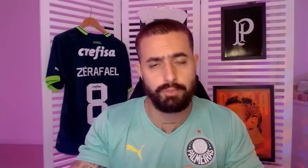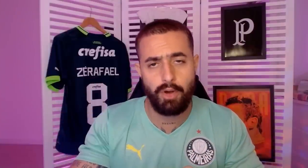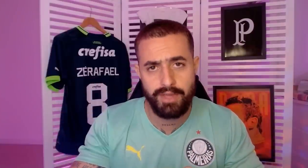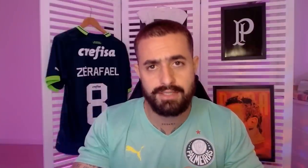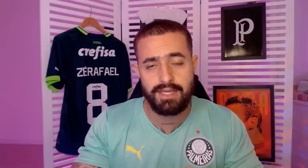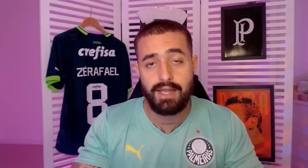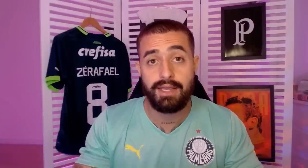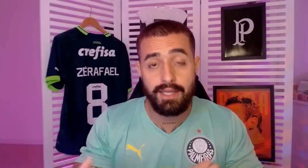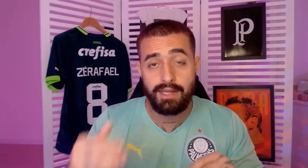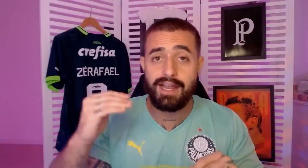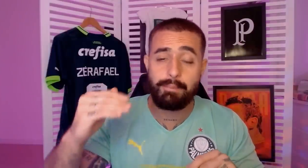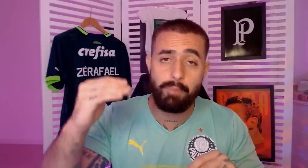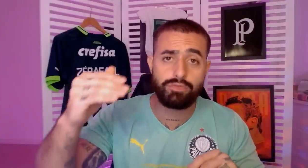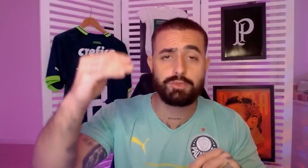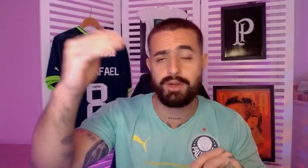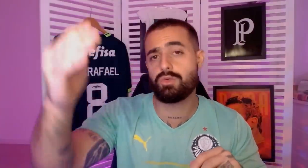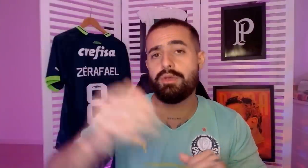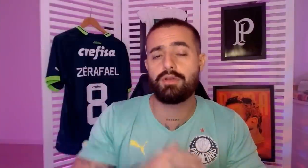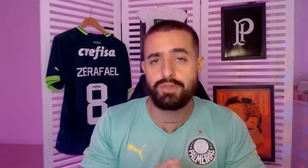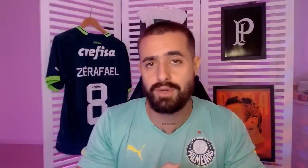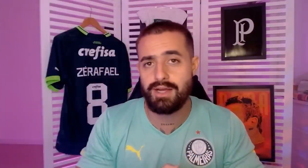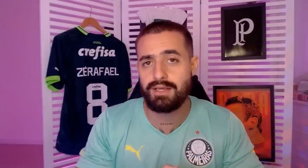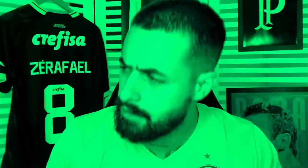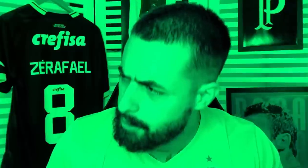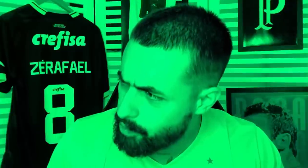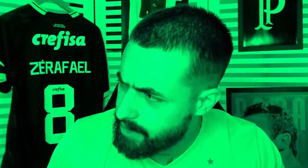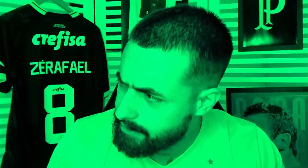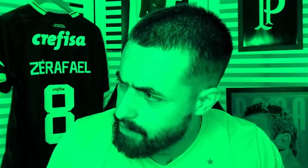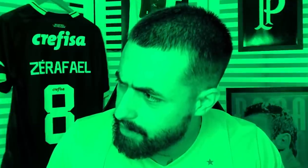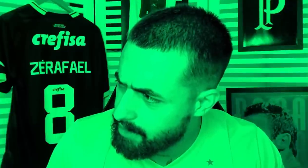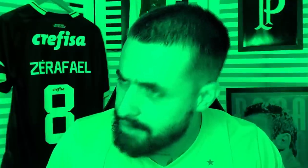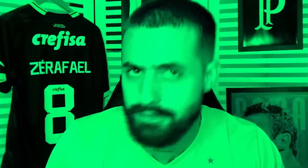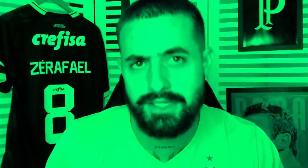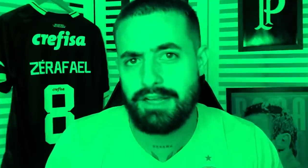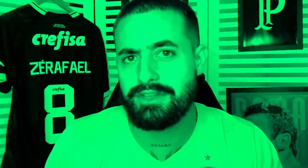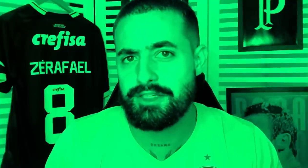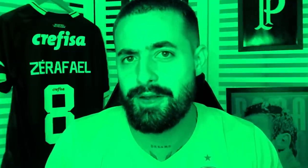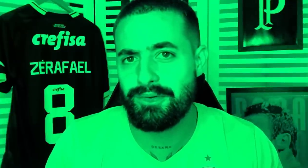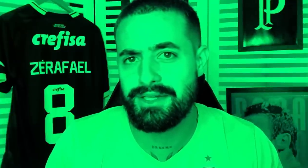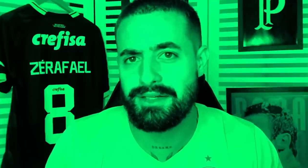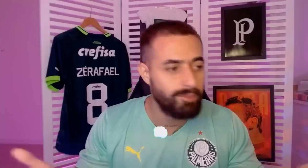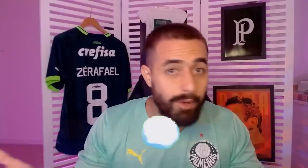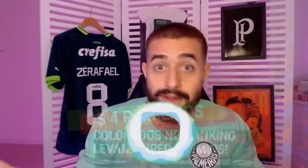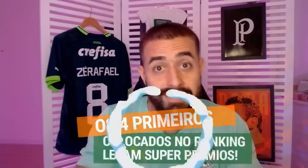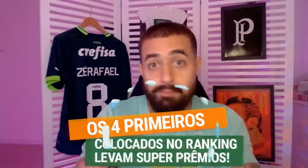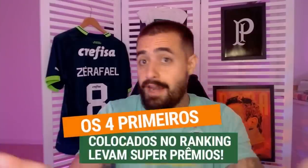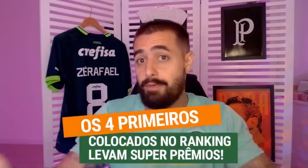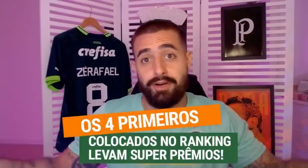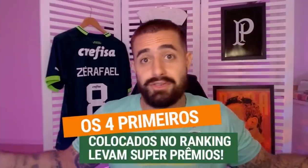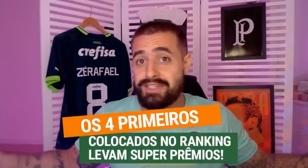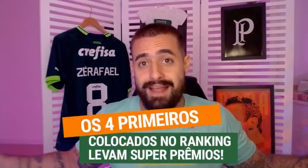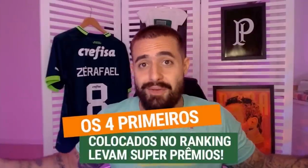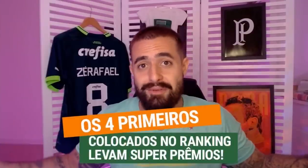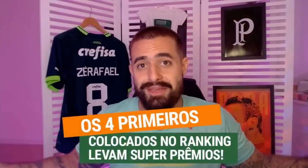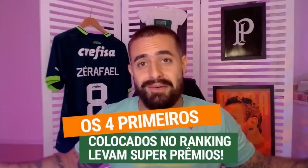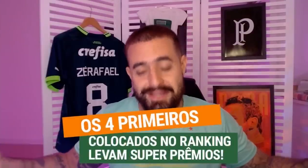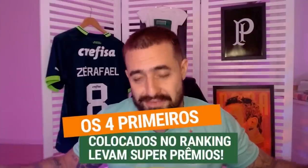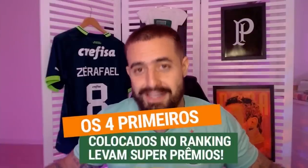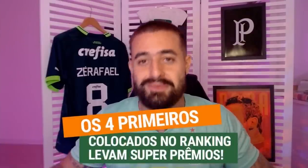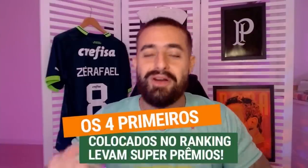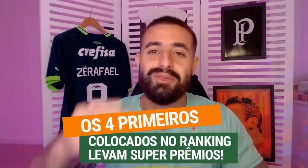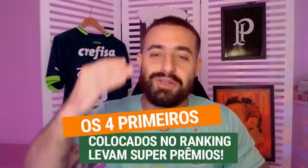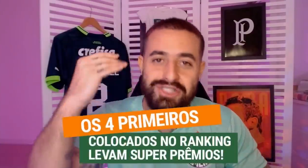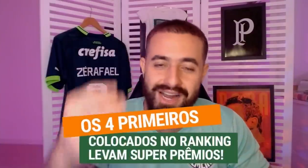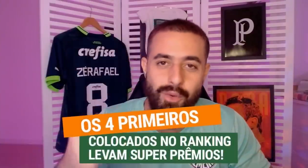dos jogos do Palmeiras e ganhar pontos para subir no nosso ranking. E por que tem um ranking, você deve estar se perguntando. Pô, porque tem prêmio para você, meu amigo.